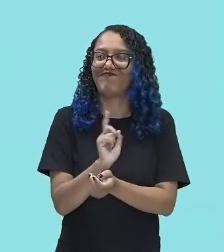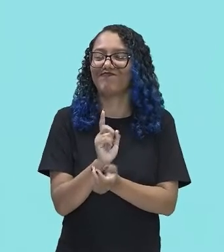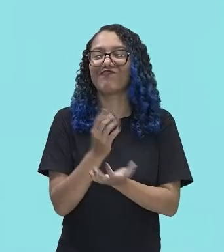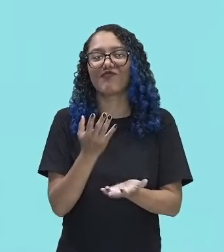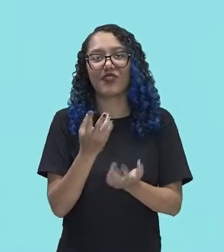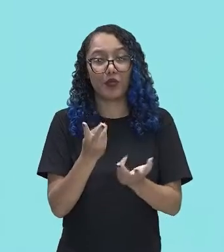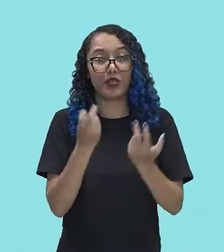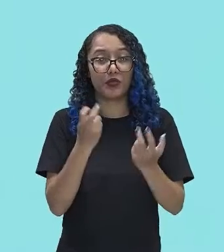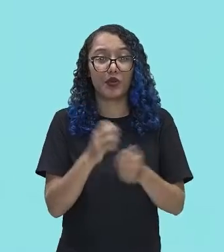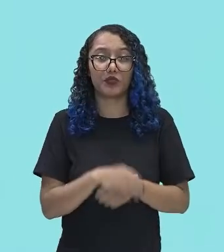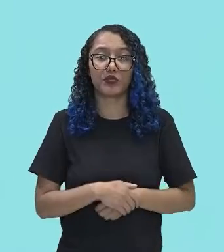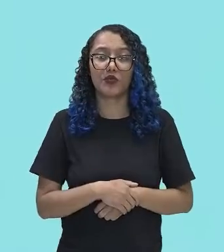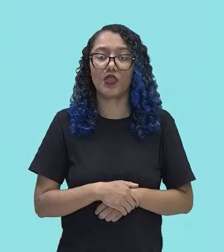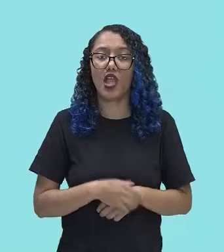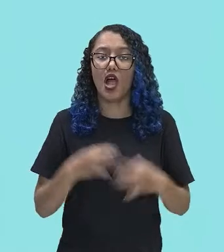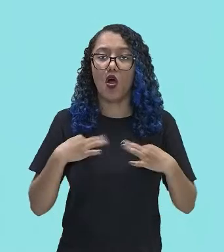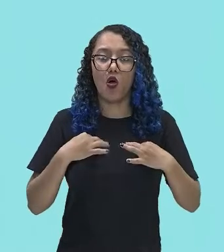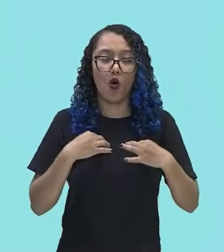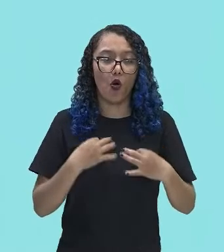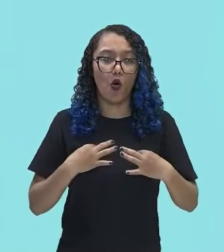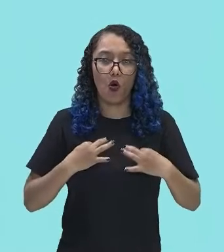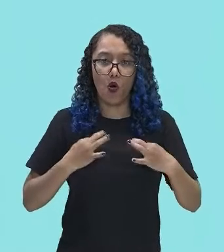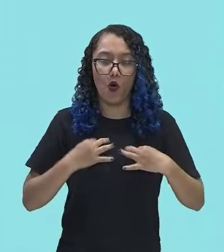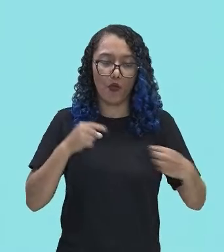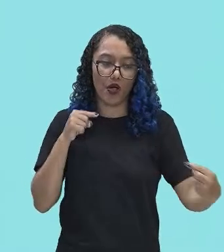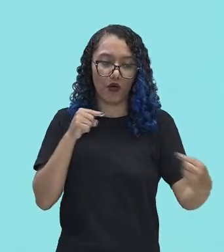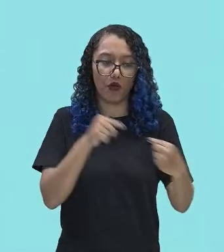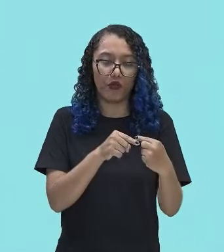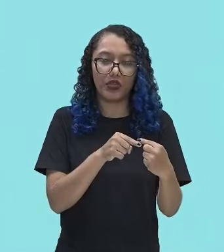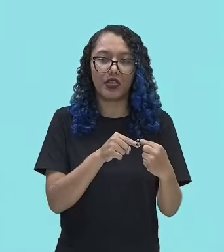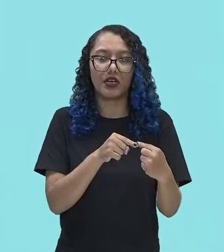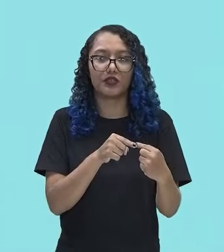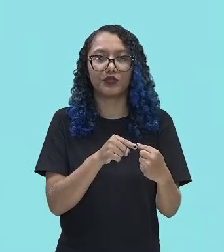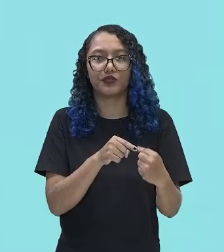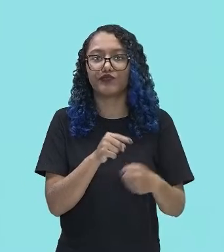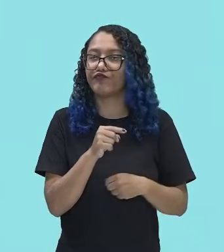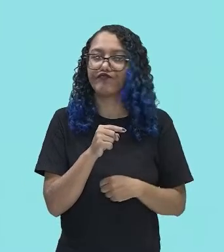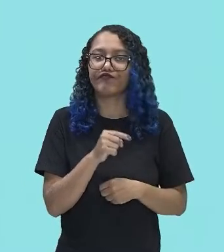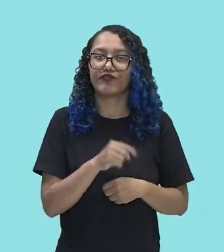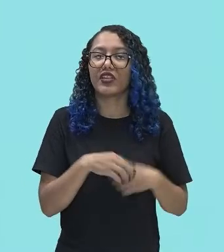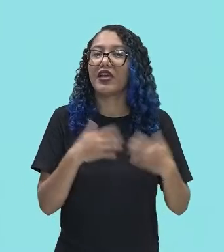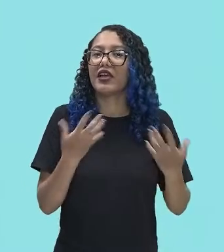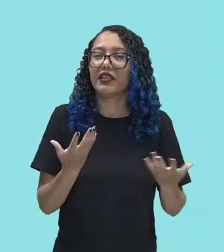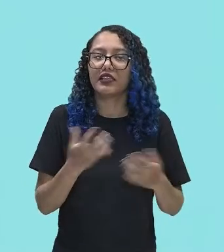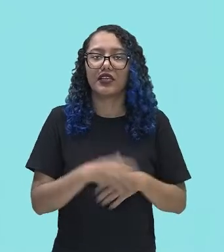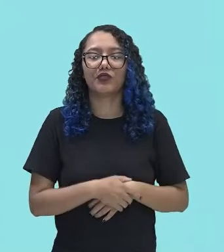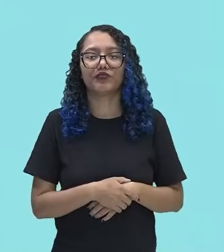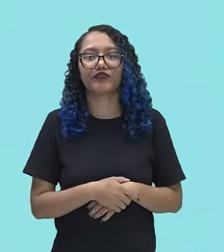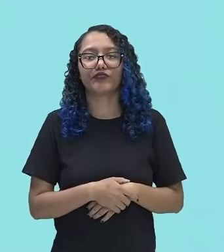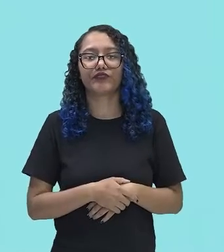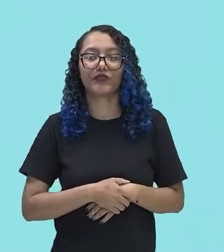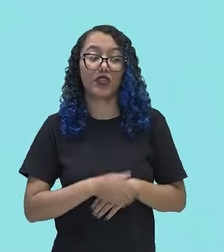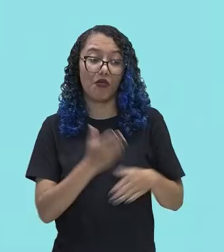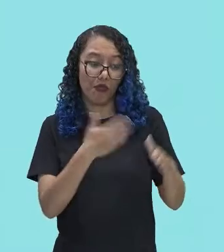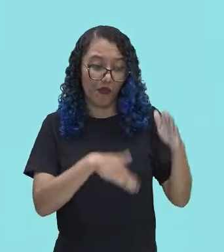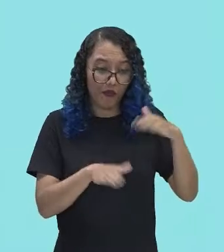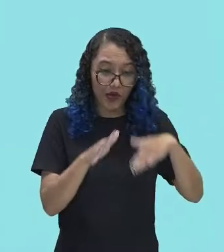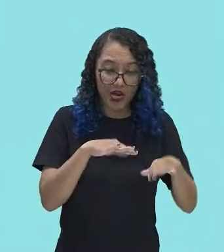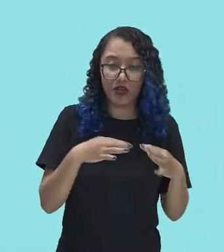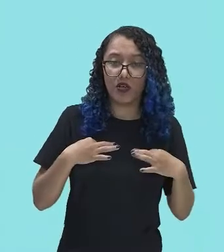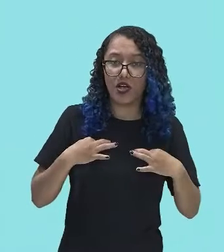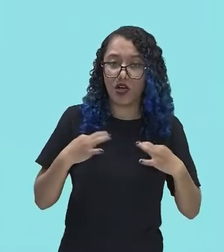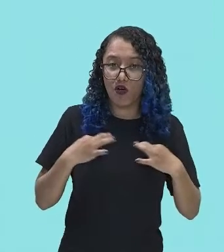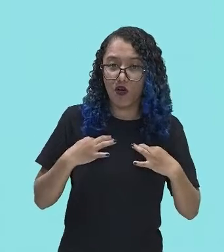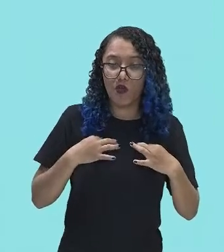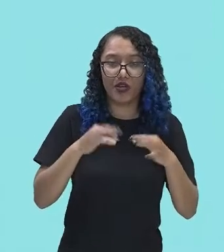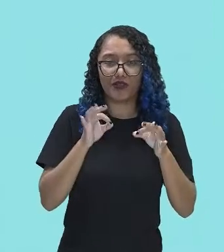roupa adequada, portanto, ela não estava ali adequada para aquela situação de um banho. E ela seguiu viagem,